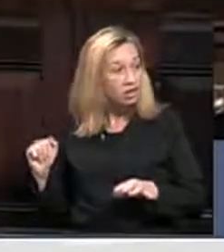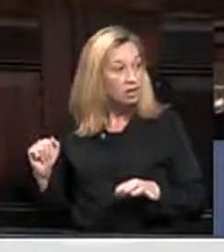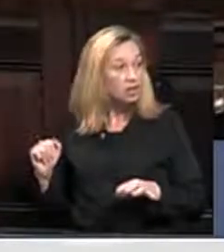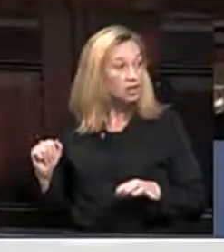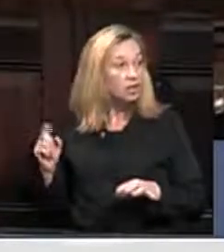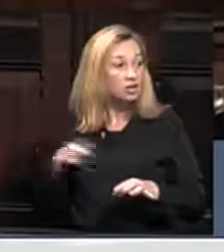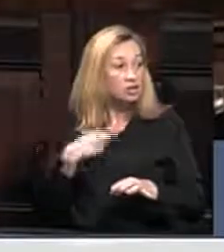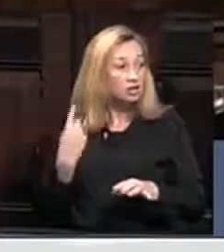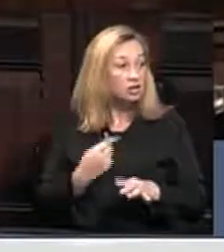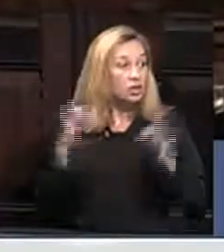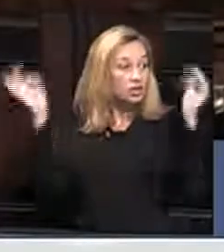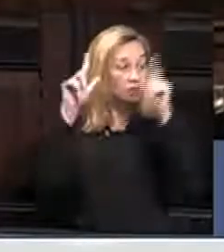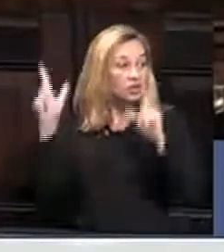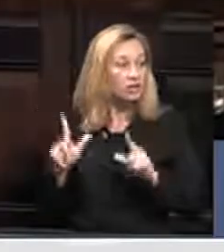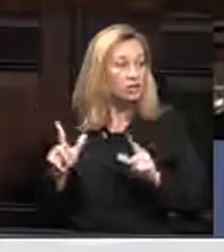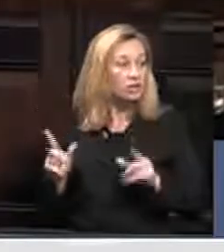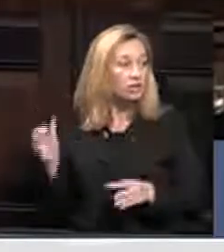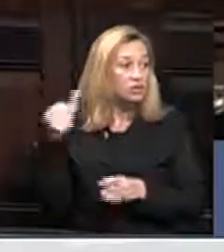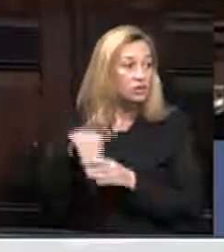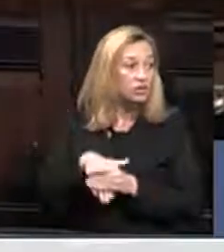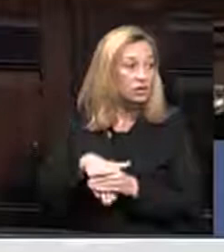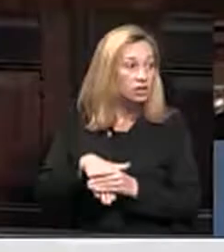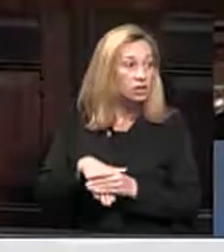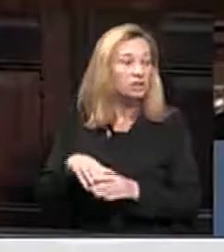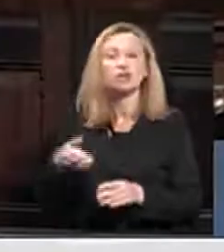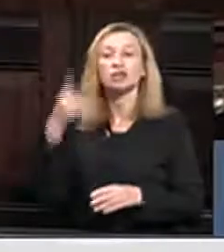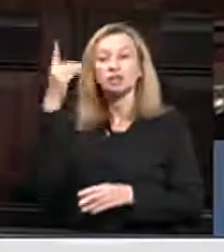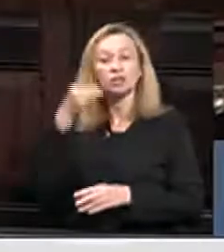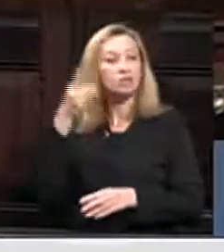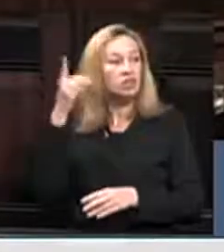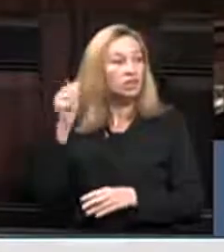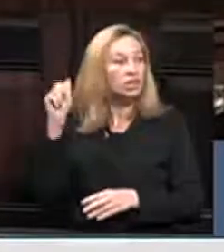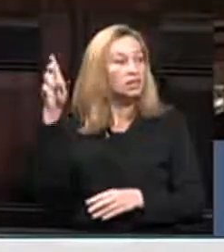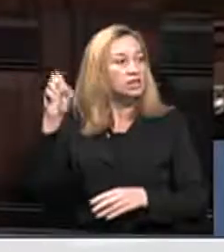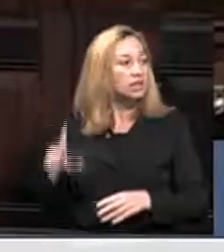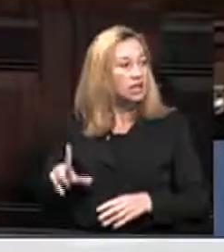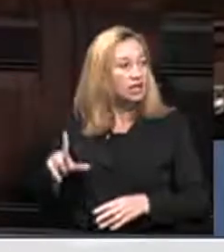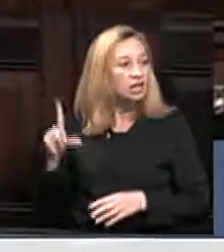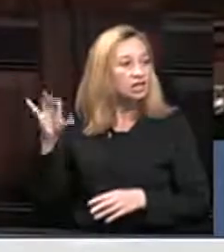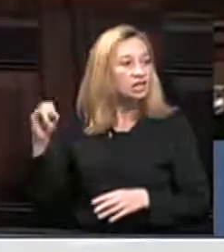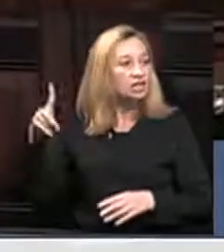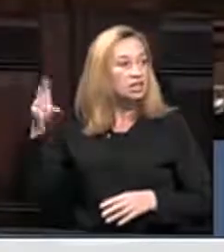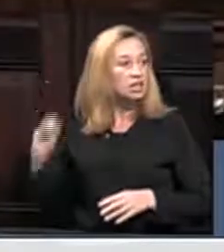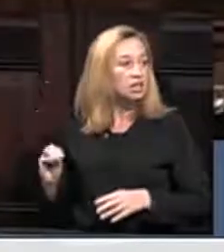hoje, votando no deputado André Siciliano.